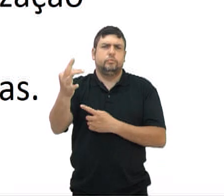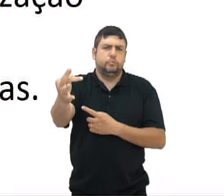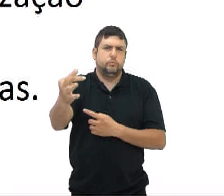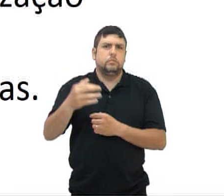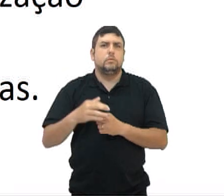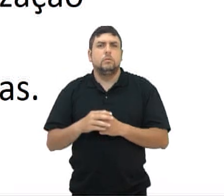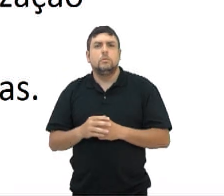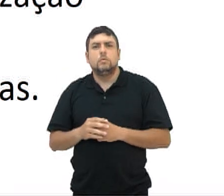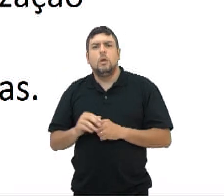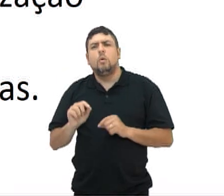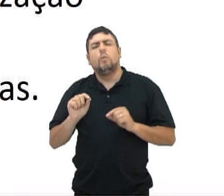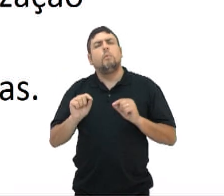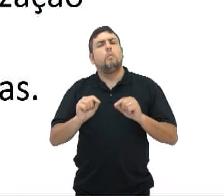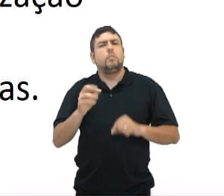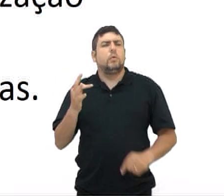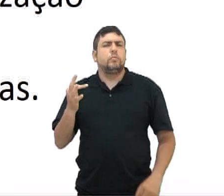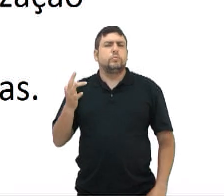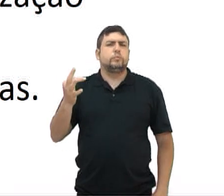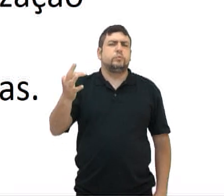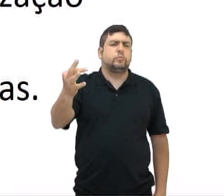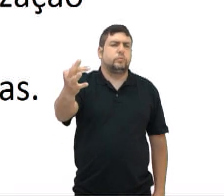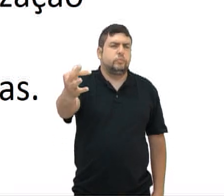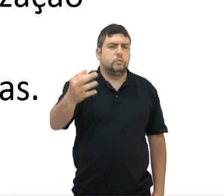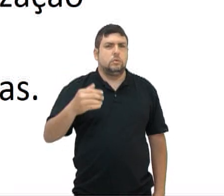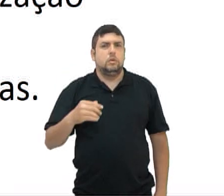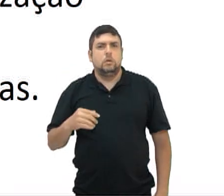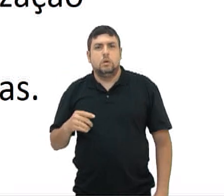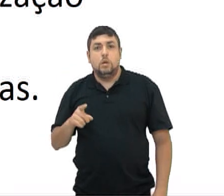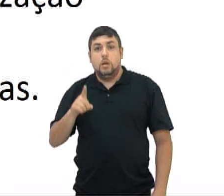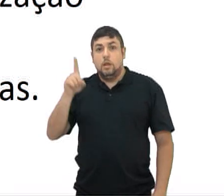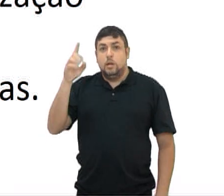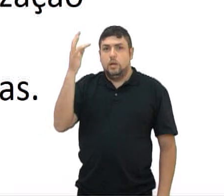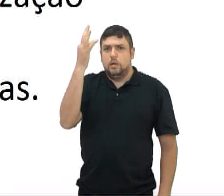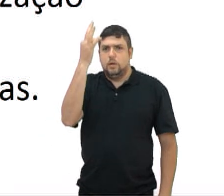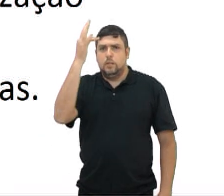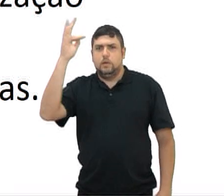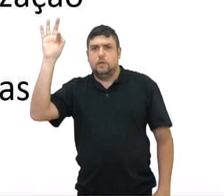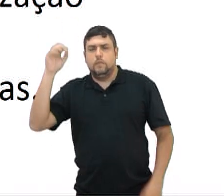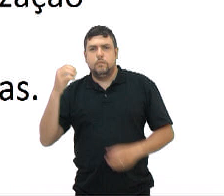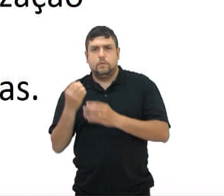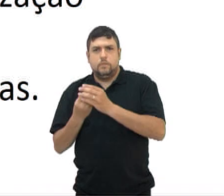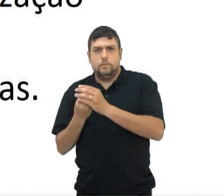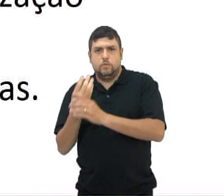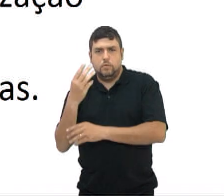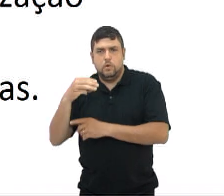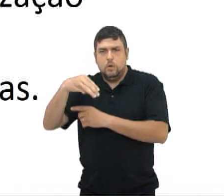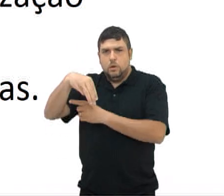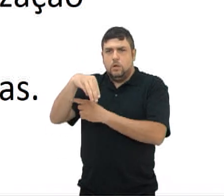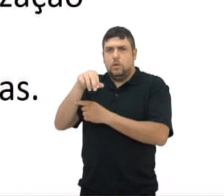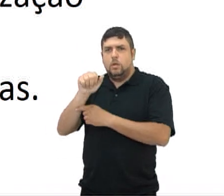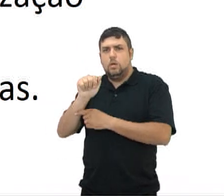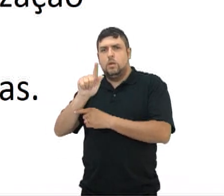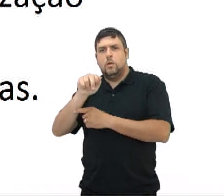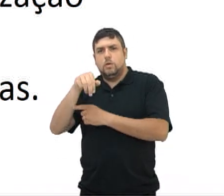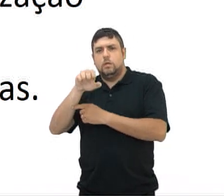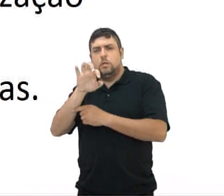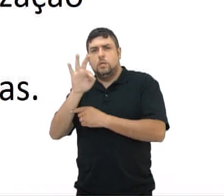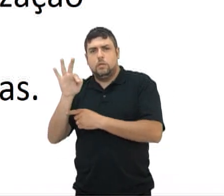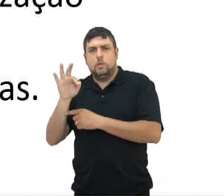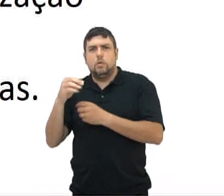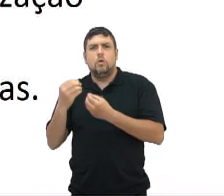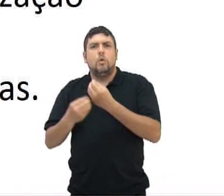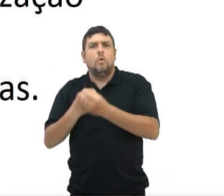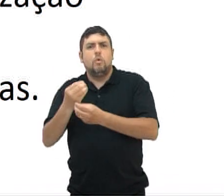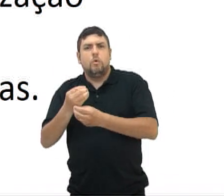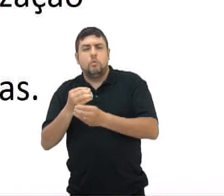né? É um que surgiu na França com o Manifesto Futurista do Marinetti, que defendia a arte como uma expressão subjetiva dos